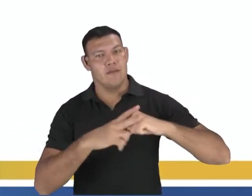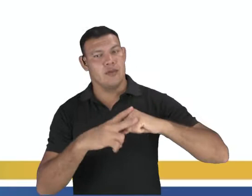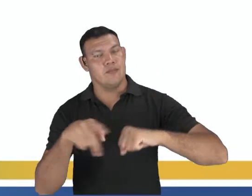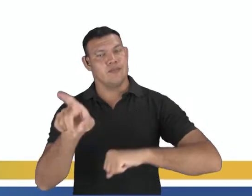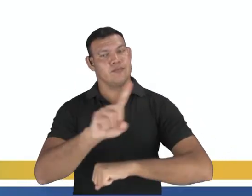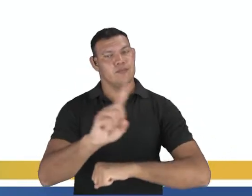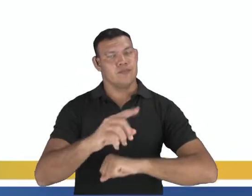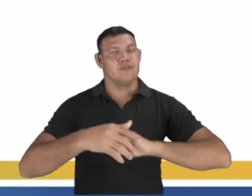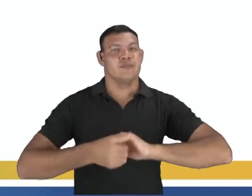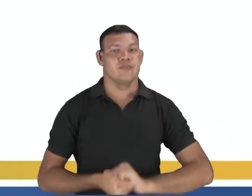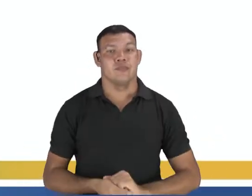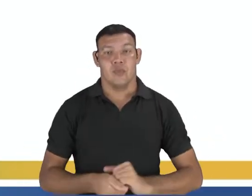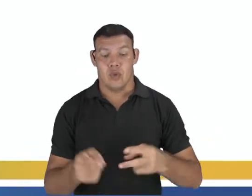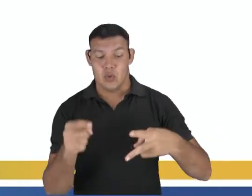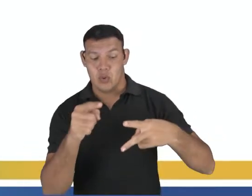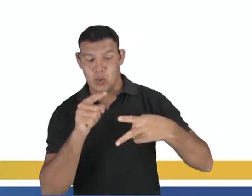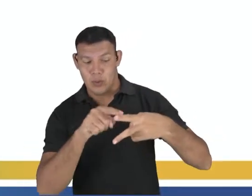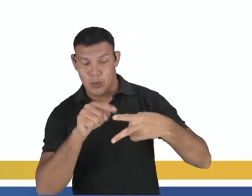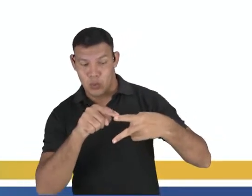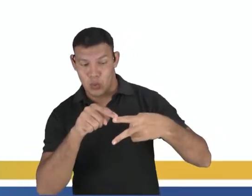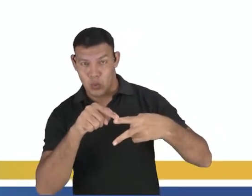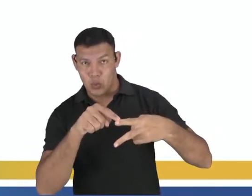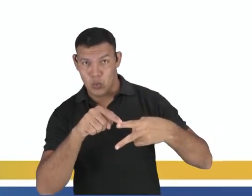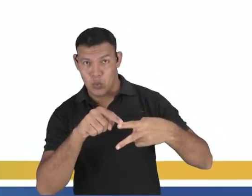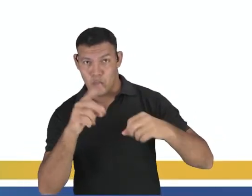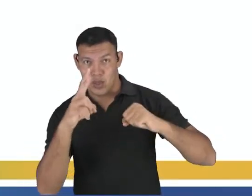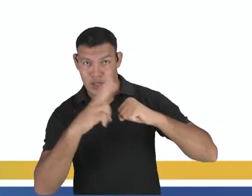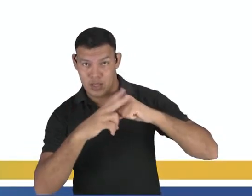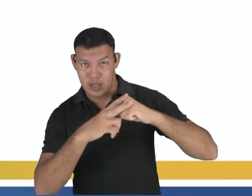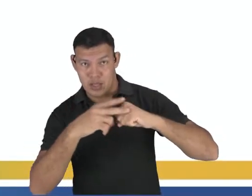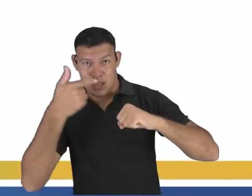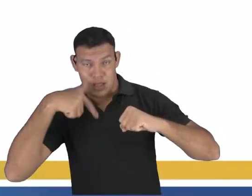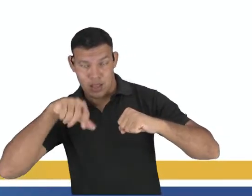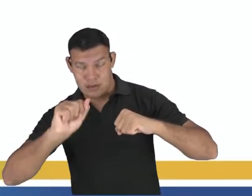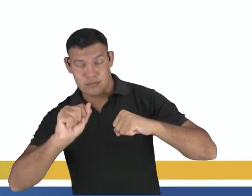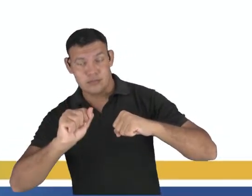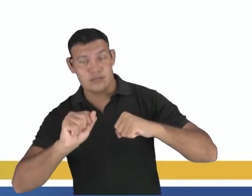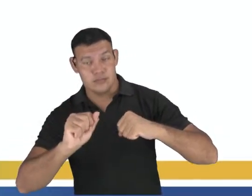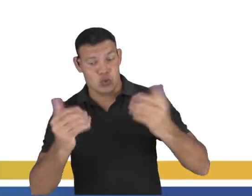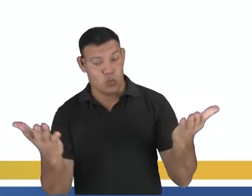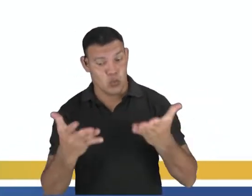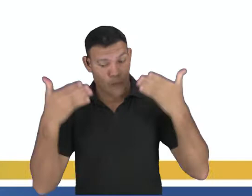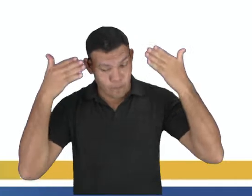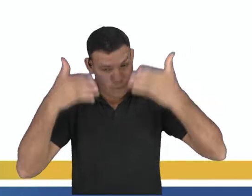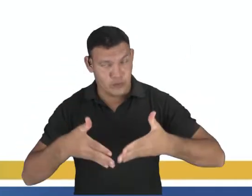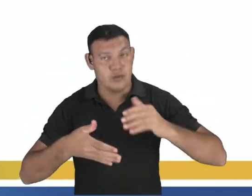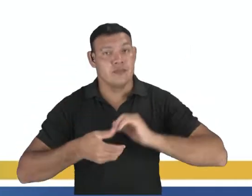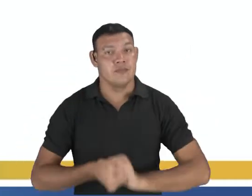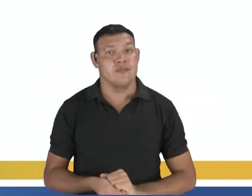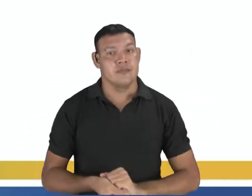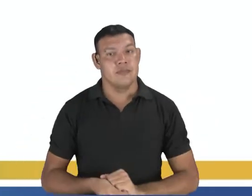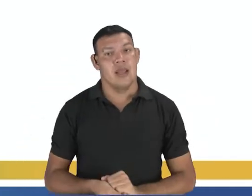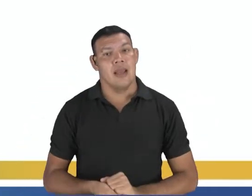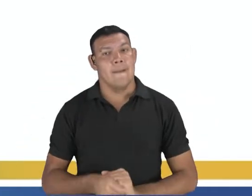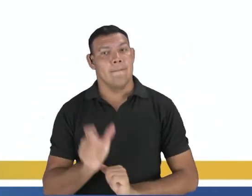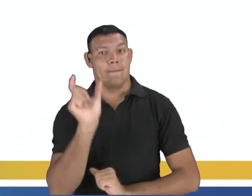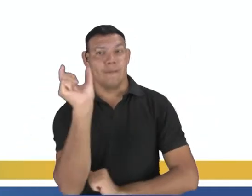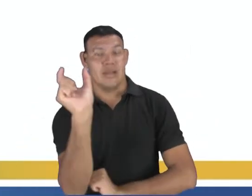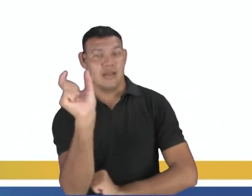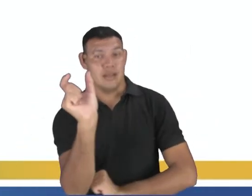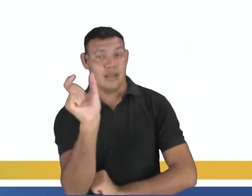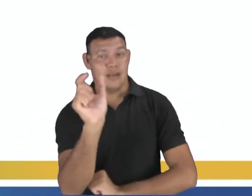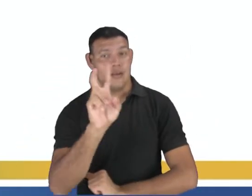Hoje, nós vamos falar sobre a linguagem verbal. O que é linguagem verbal? O termo verbal